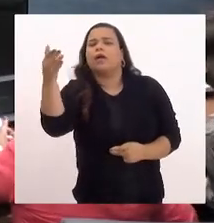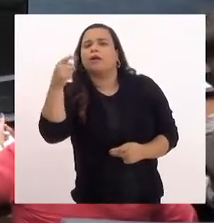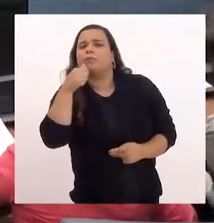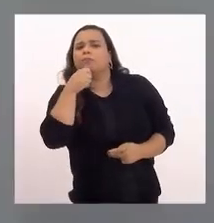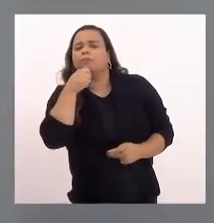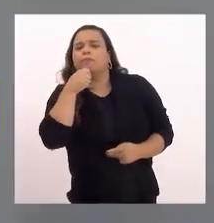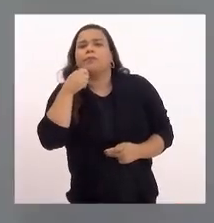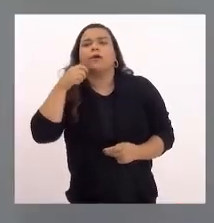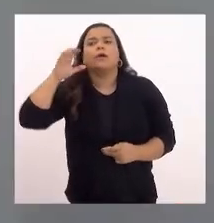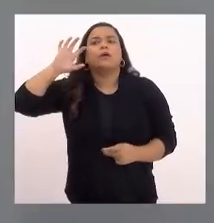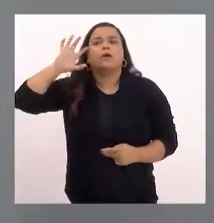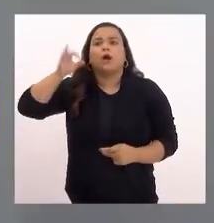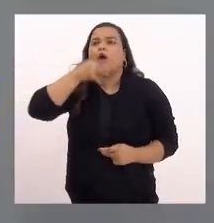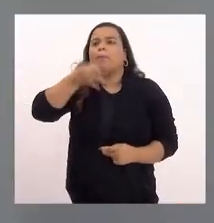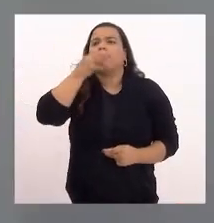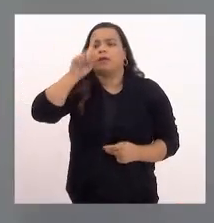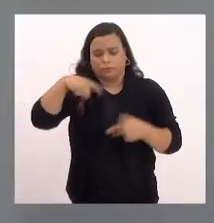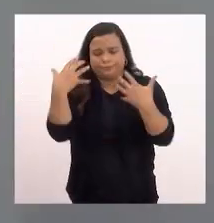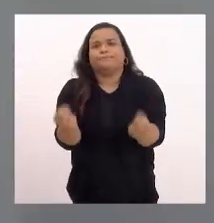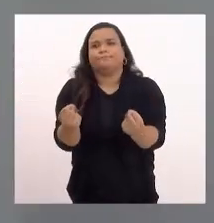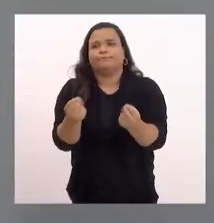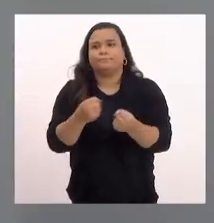o parecer é favorável.